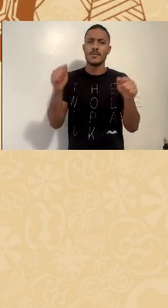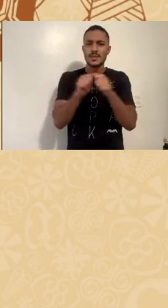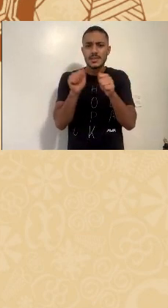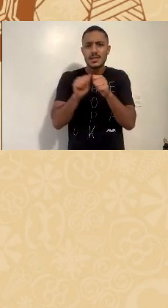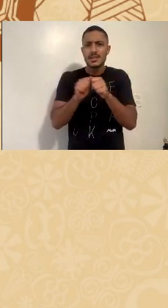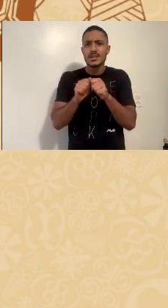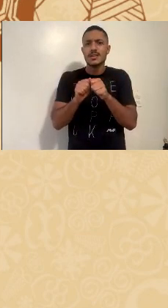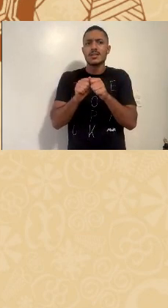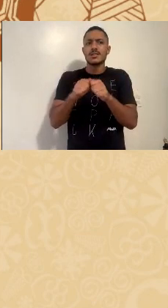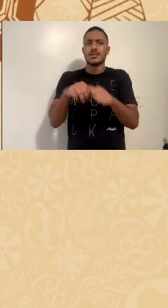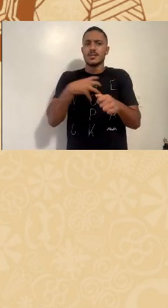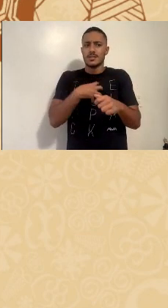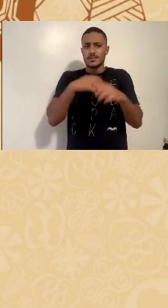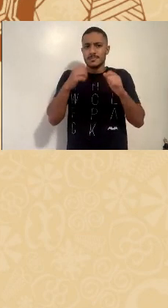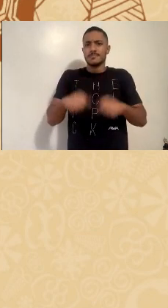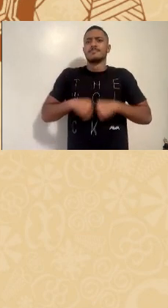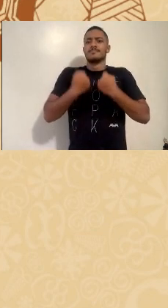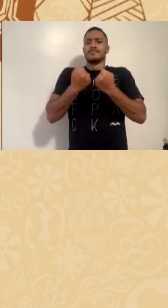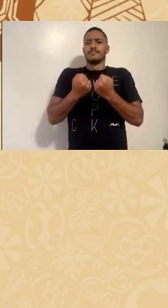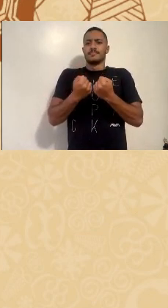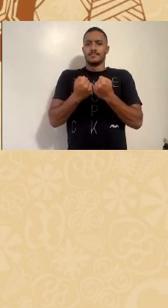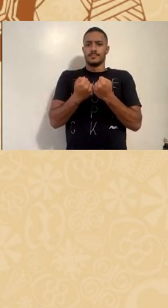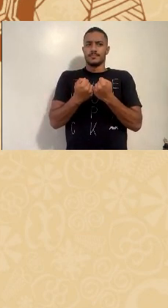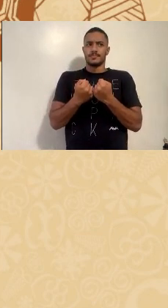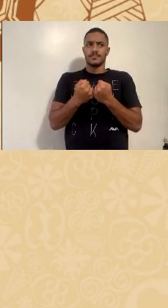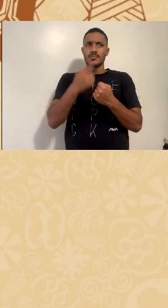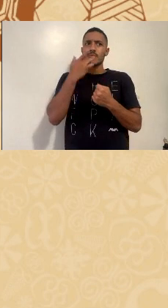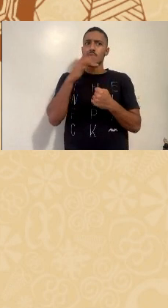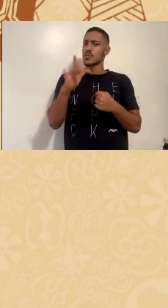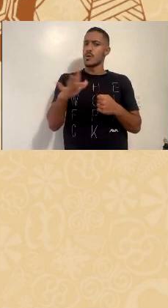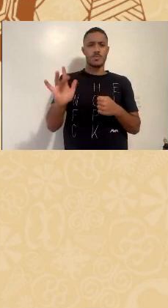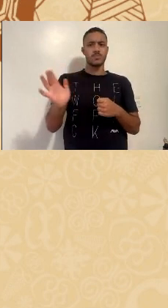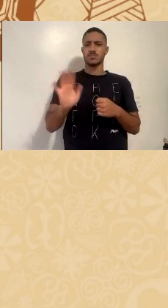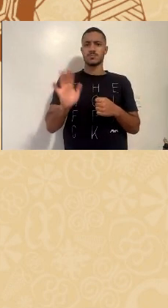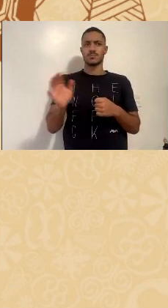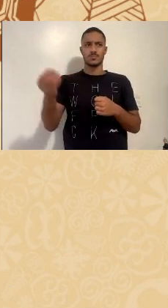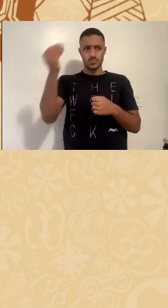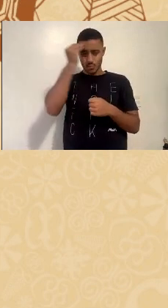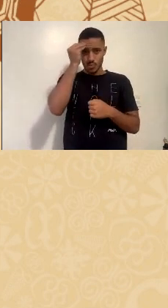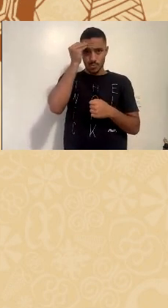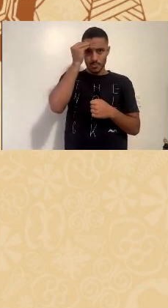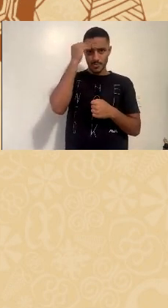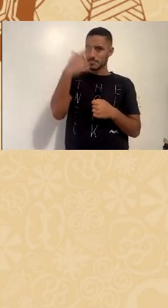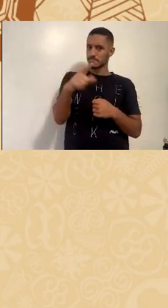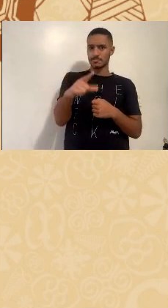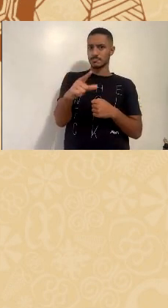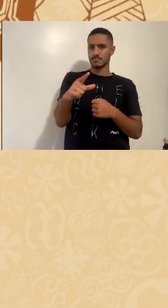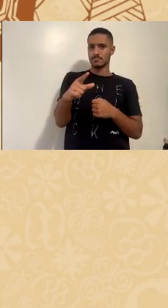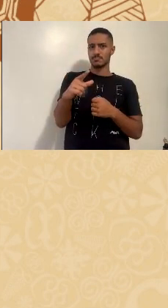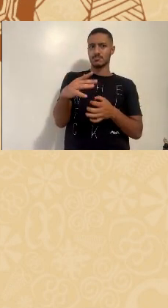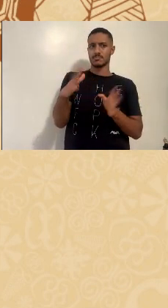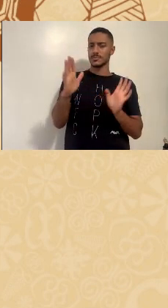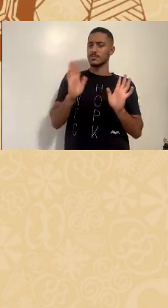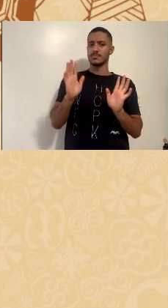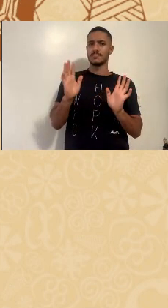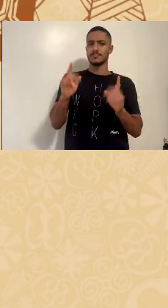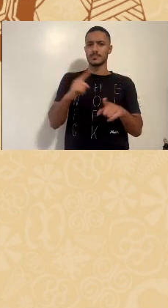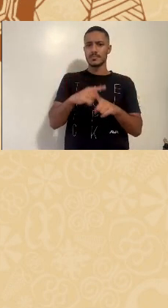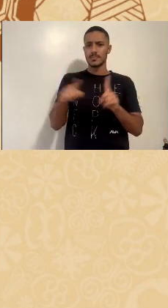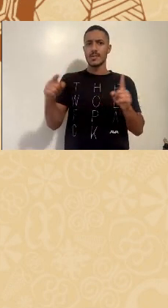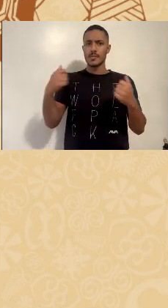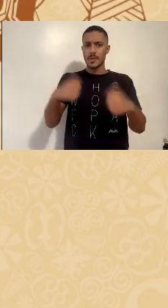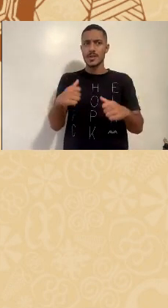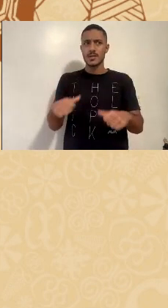estabelecer aqui uma relação de culpa, nem comigo mesmo, nem acho que isso possa ser interessante para o debate, mas